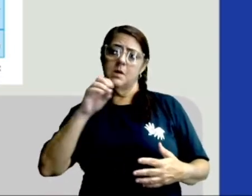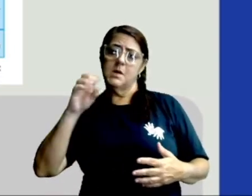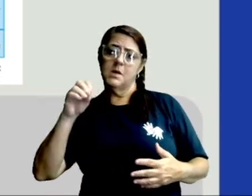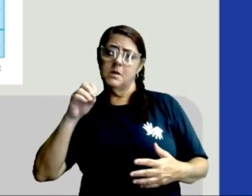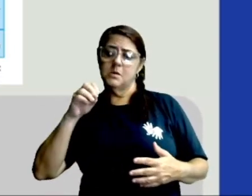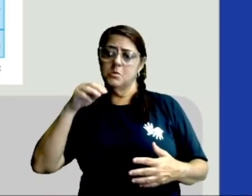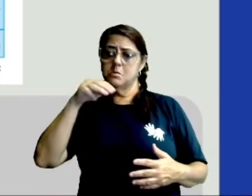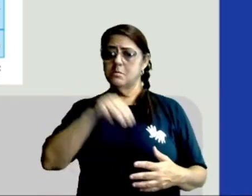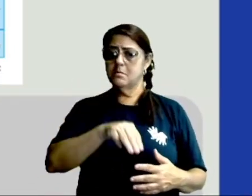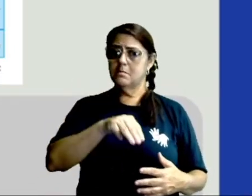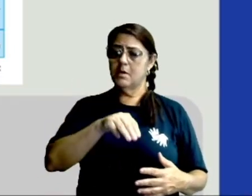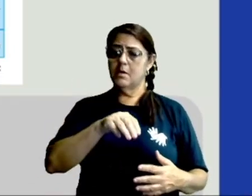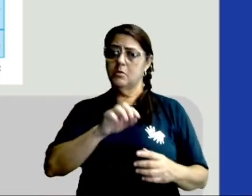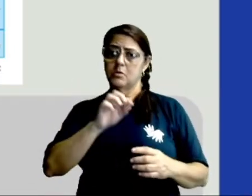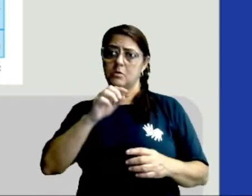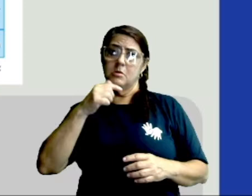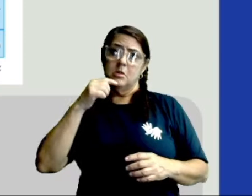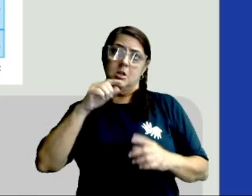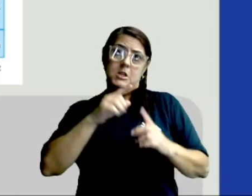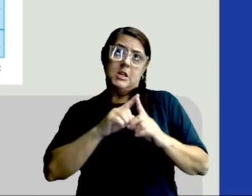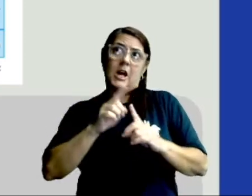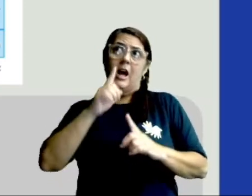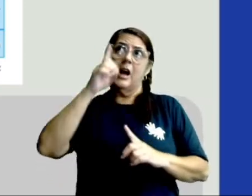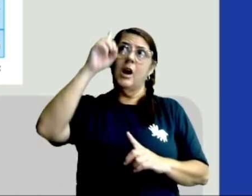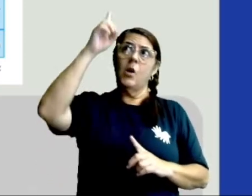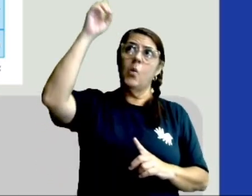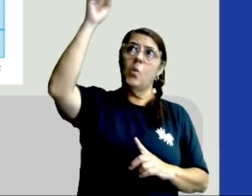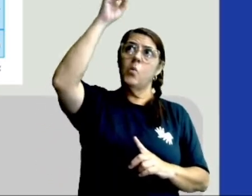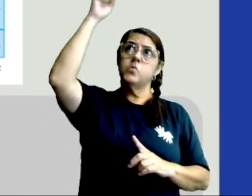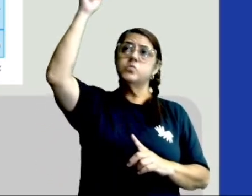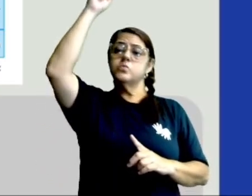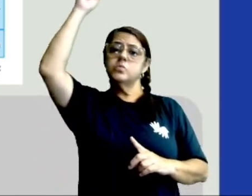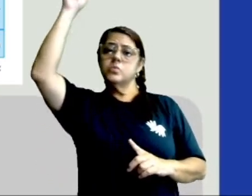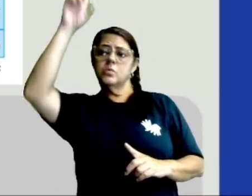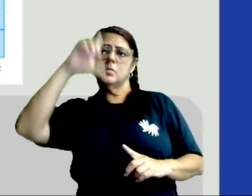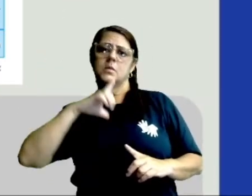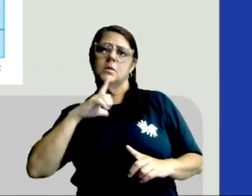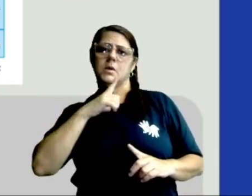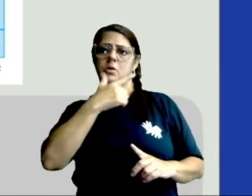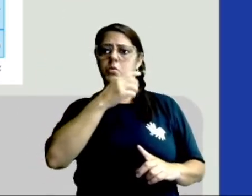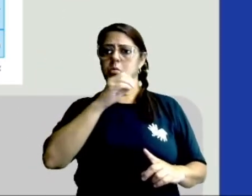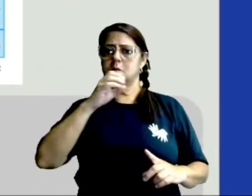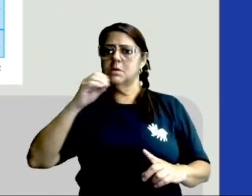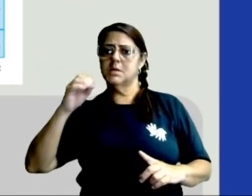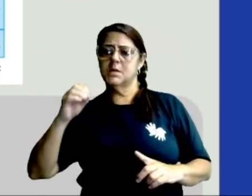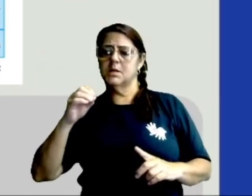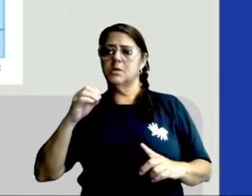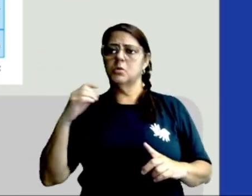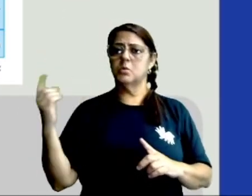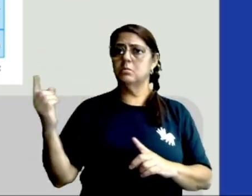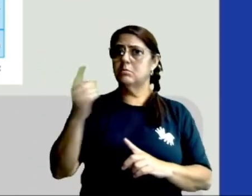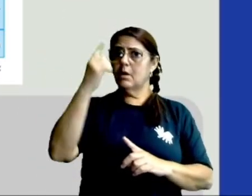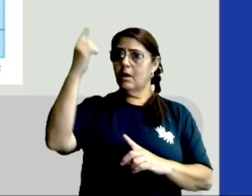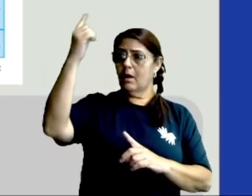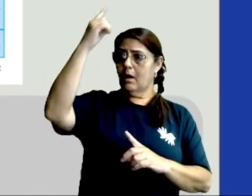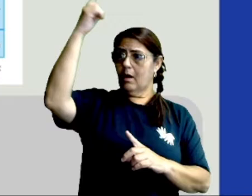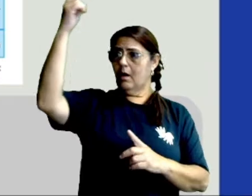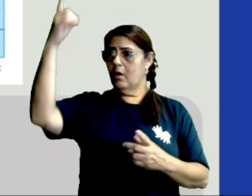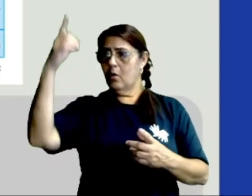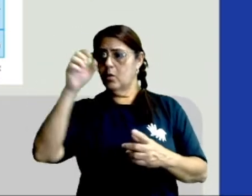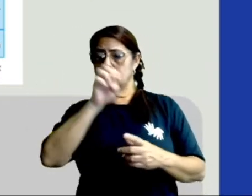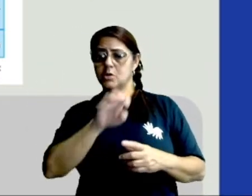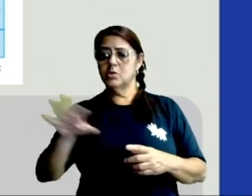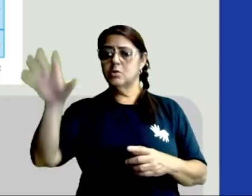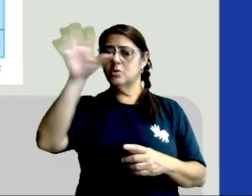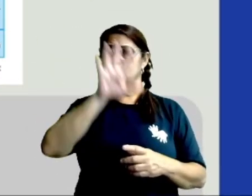né? Mas a maior parte, né, gira ali entre 200 a 500 metros de altitude, né, questão da toda a